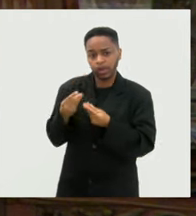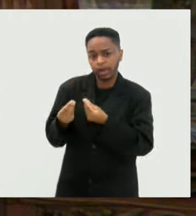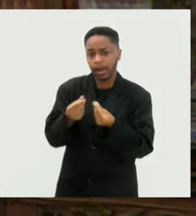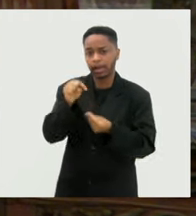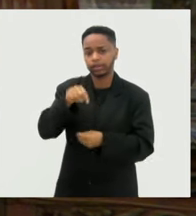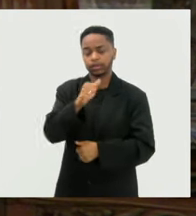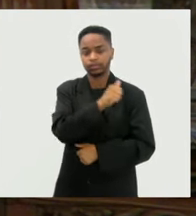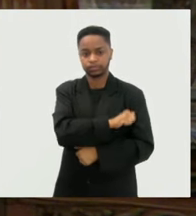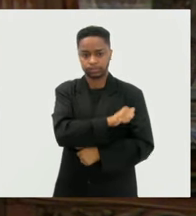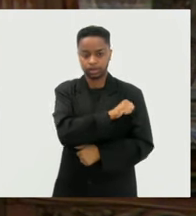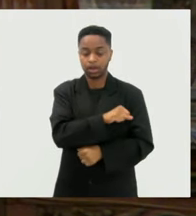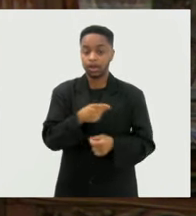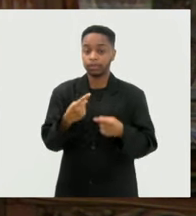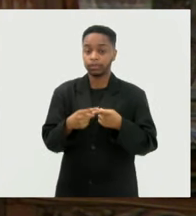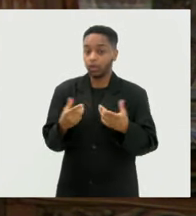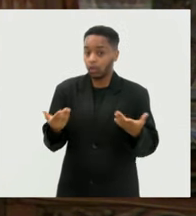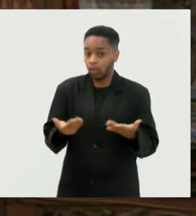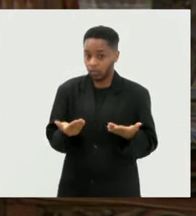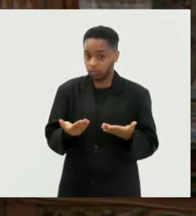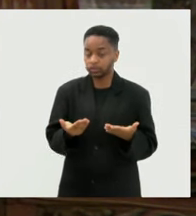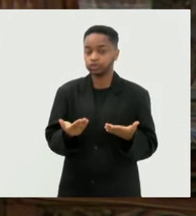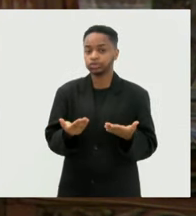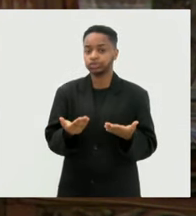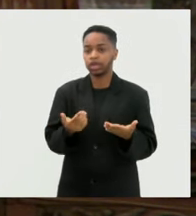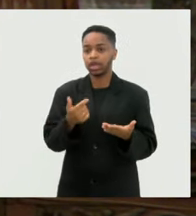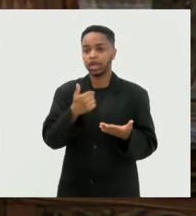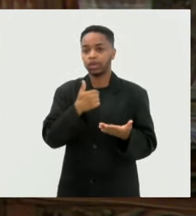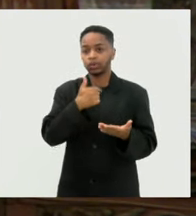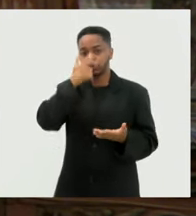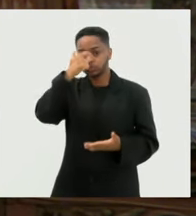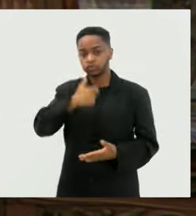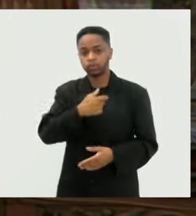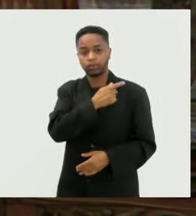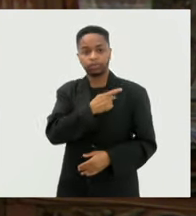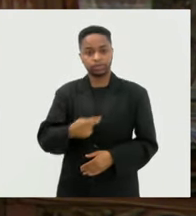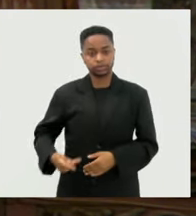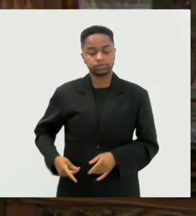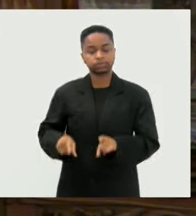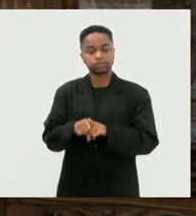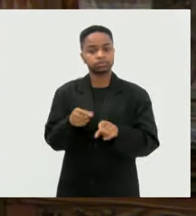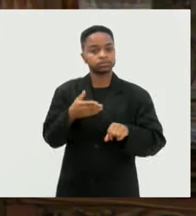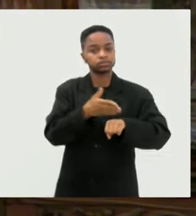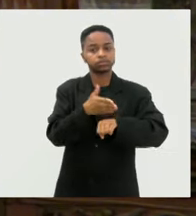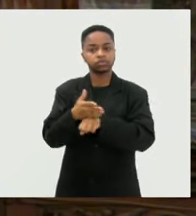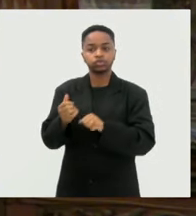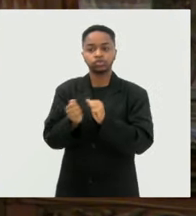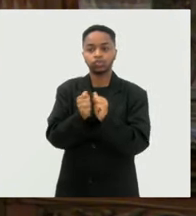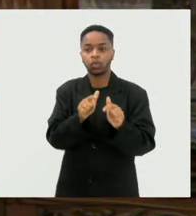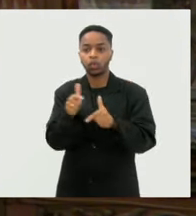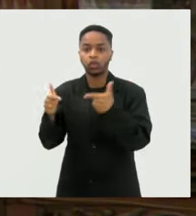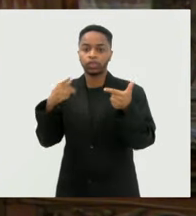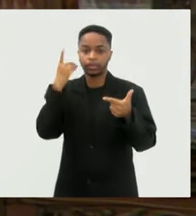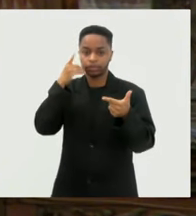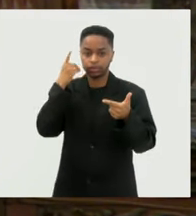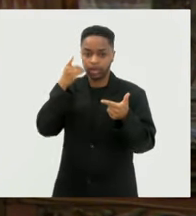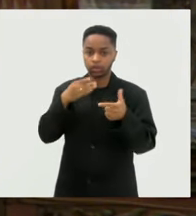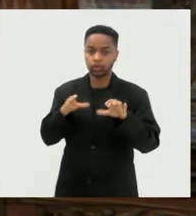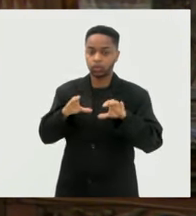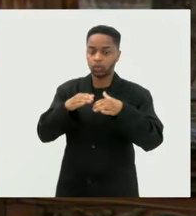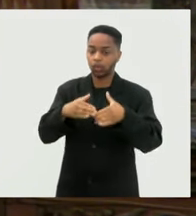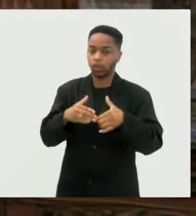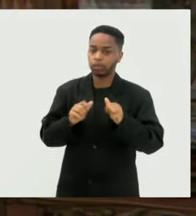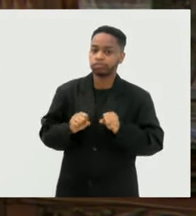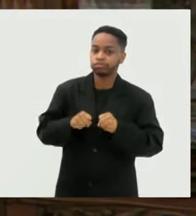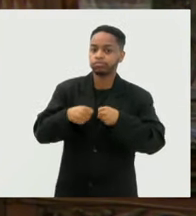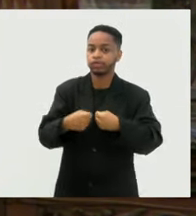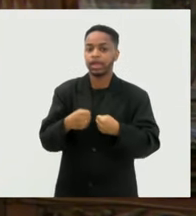Janeiro. Eu hoje estou aqui presidindo e participo com outros deputados da frente parlamentar em defesa do